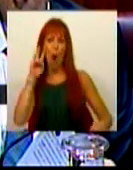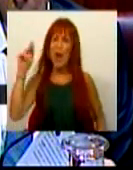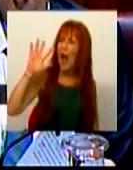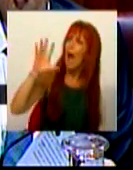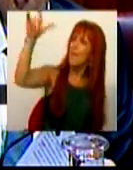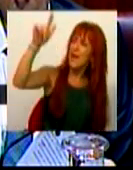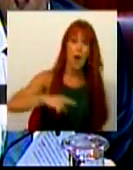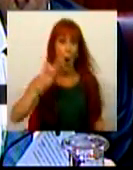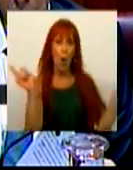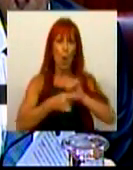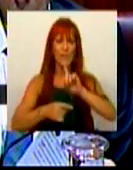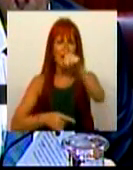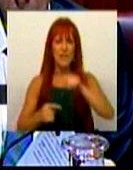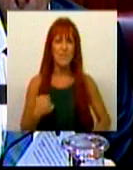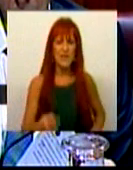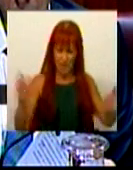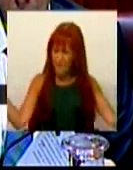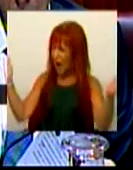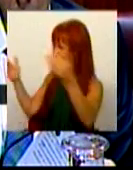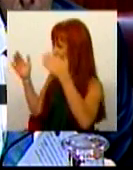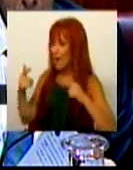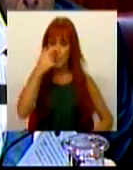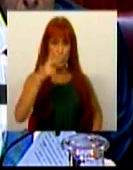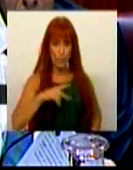amanhã, pelo contrário, temos que mobilizar os